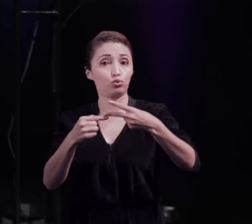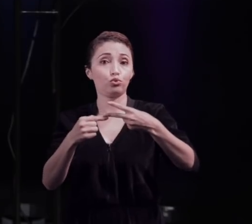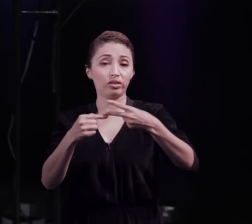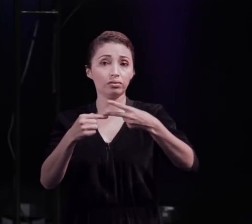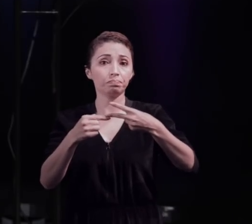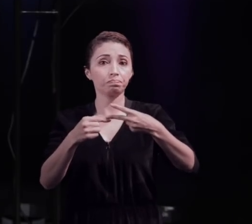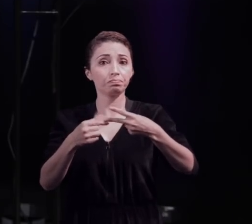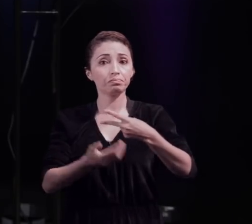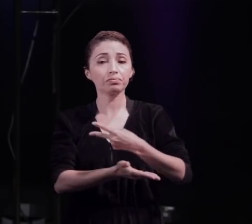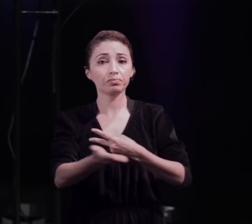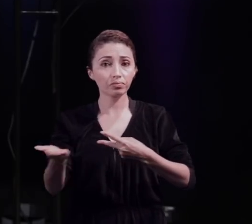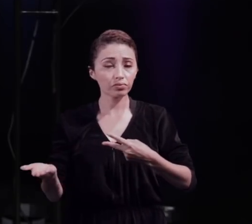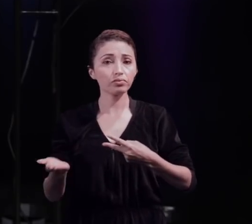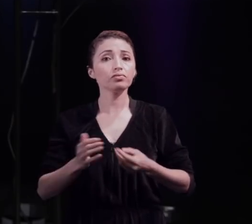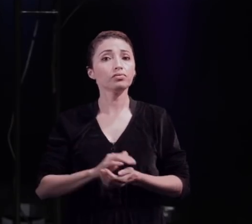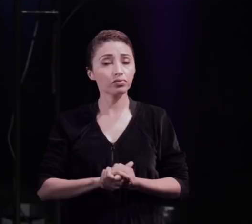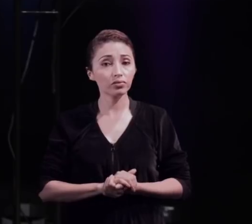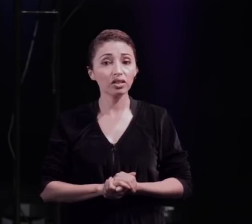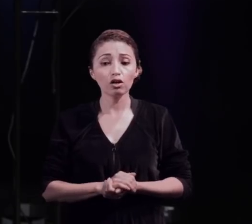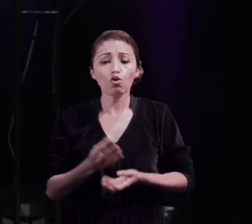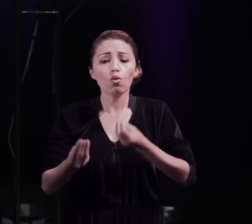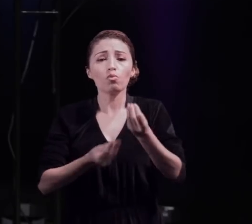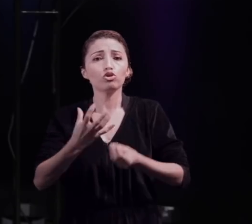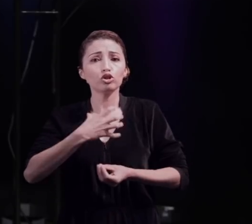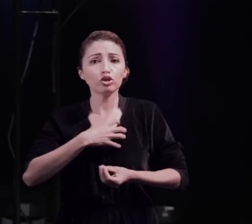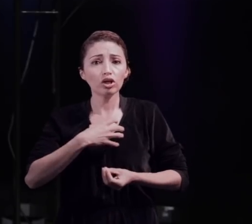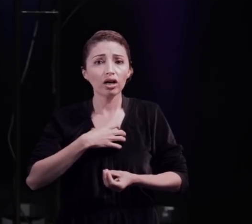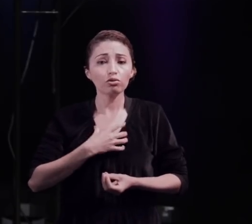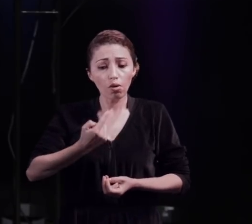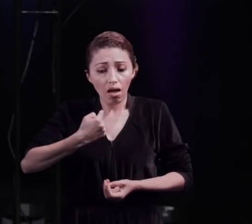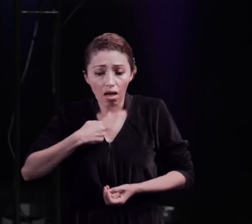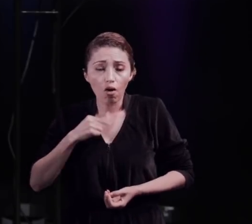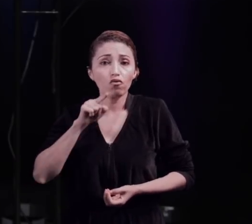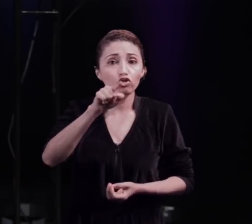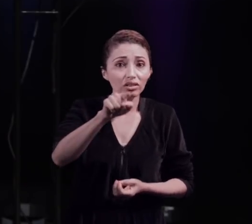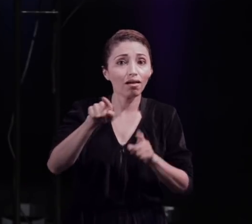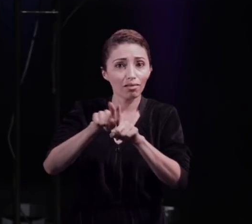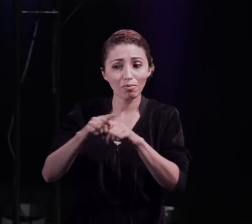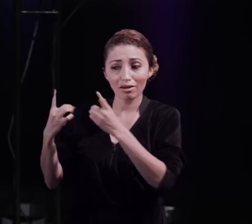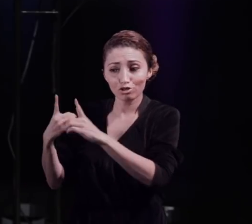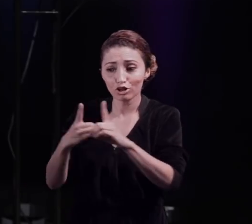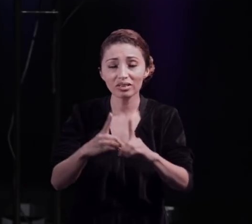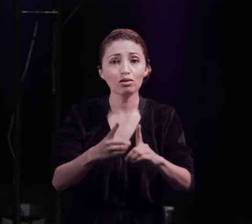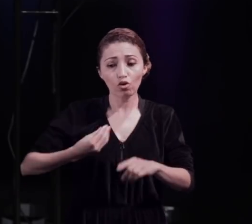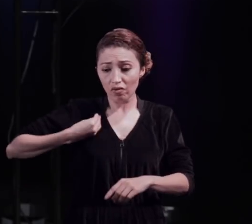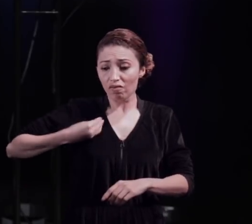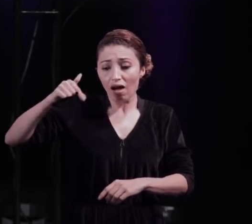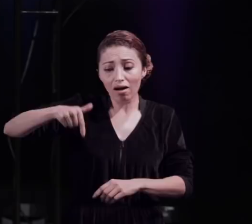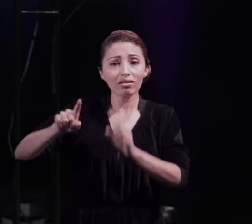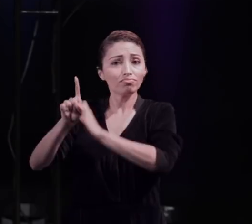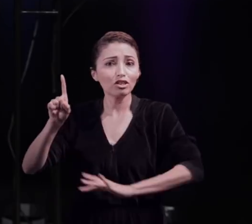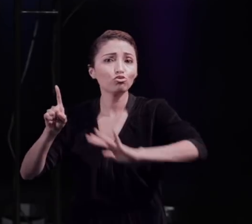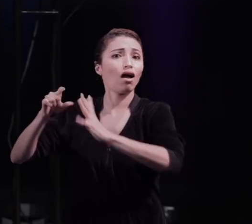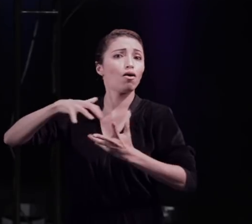duas específicas. Como você e eu e cada um dos seus discípulos poderiam ficar